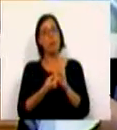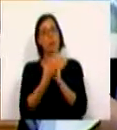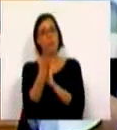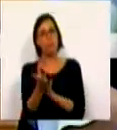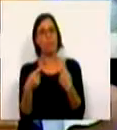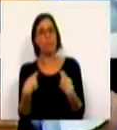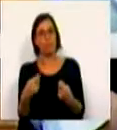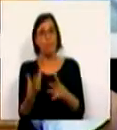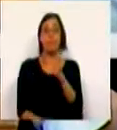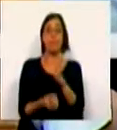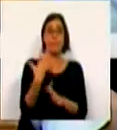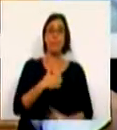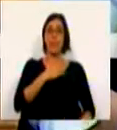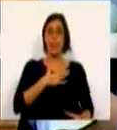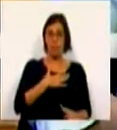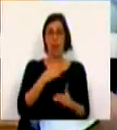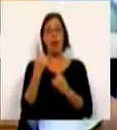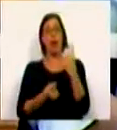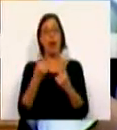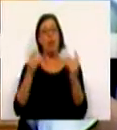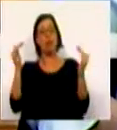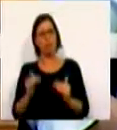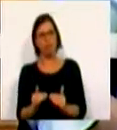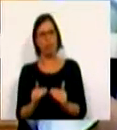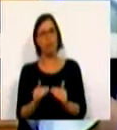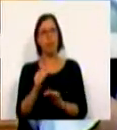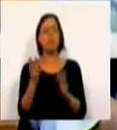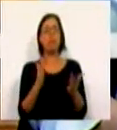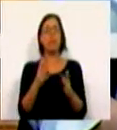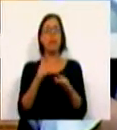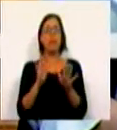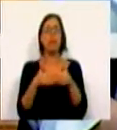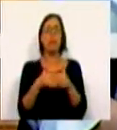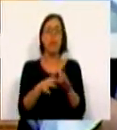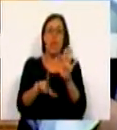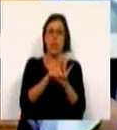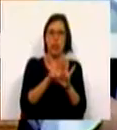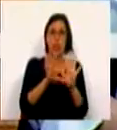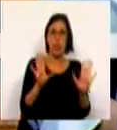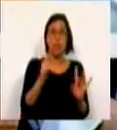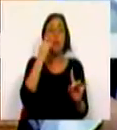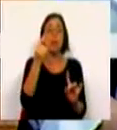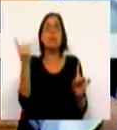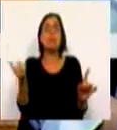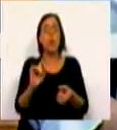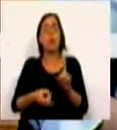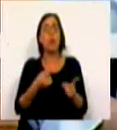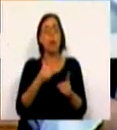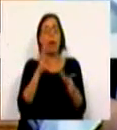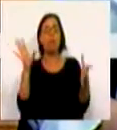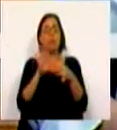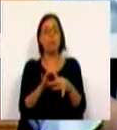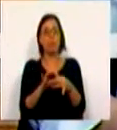os encargos criados para as empresas e às vezes reduzi-los em sede de procedimento legislativo, em especial aqueles que